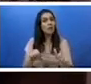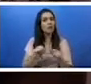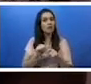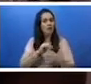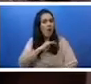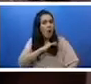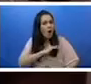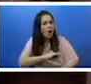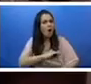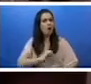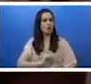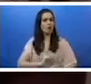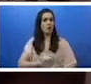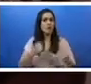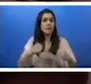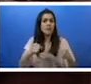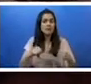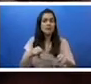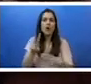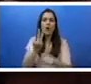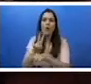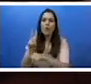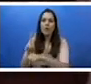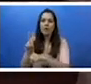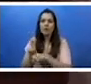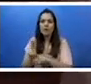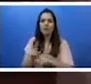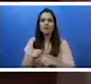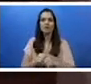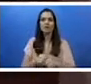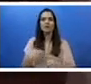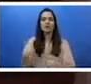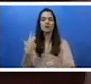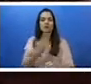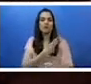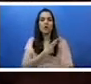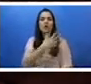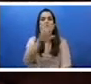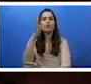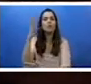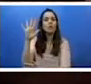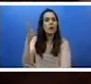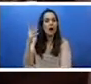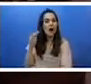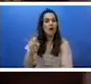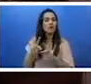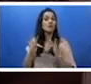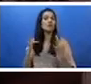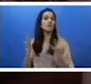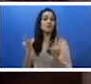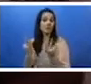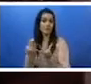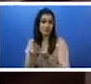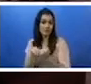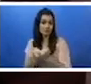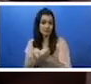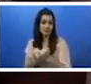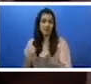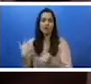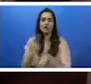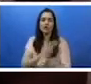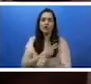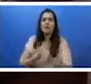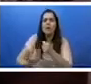a gente tem que se cuidar. Nós que somos mulheres, nós somos a árvore da nossa família, nós somos o esteio da